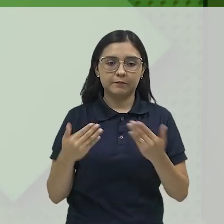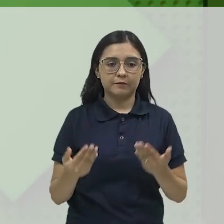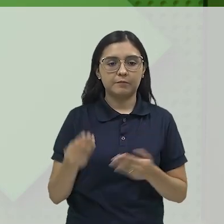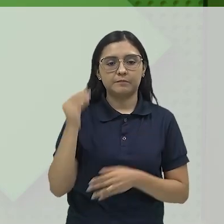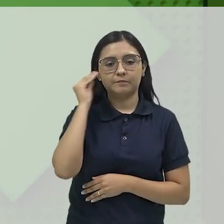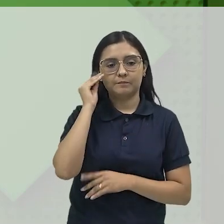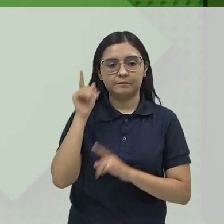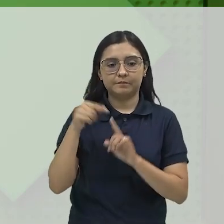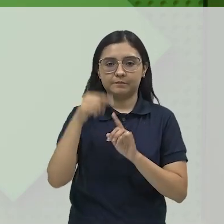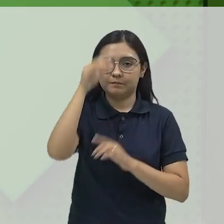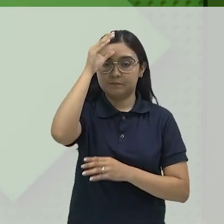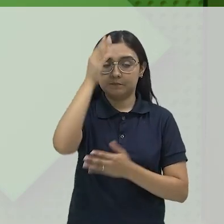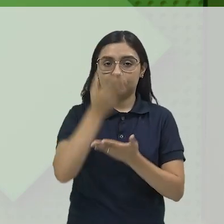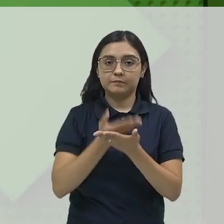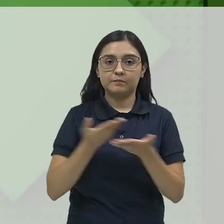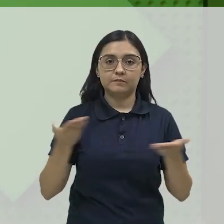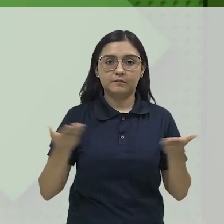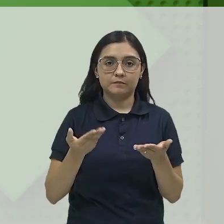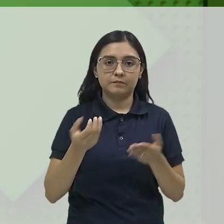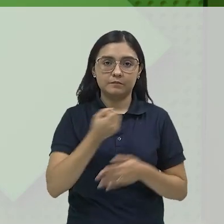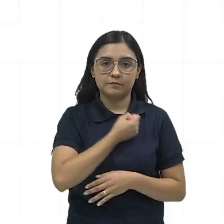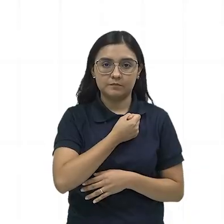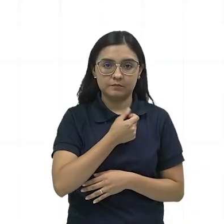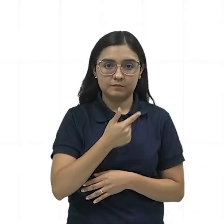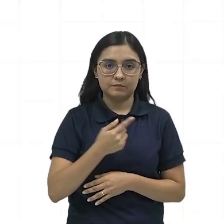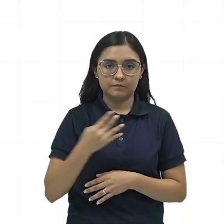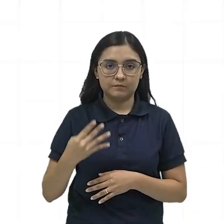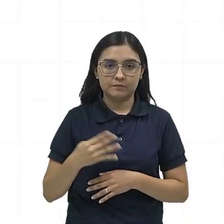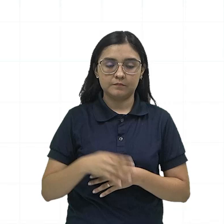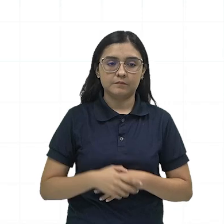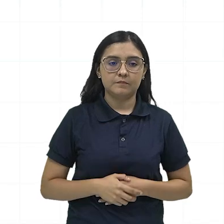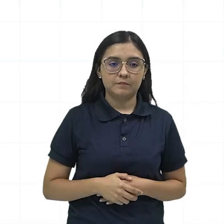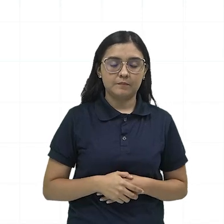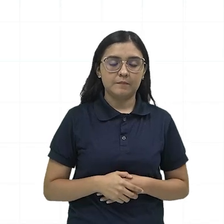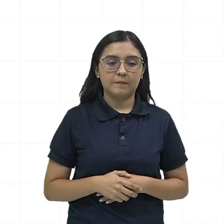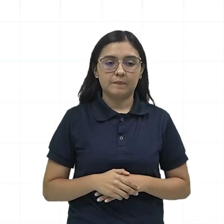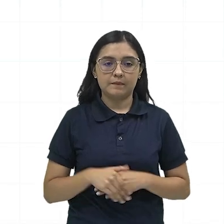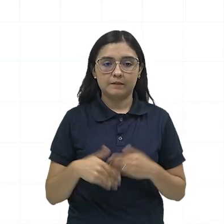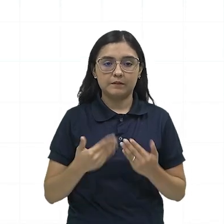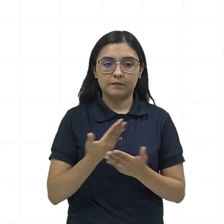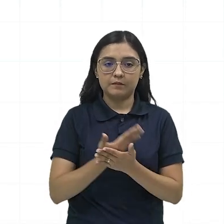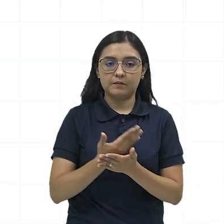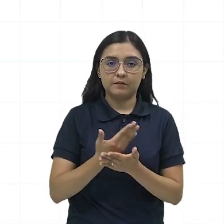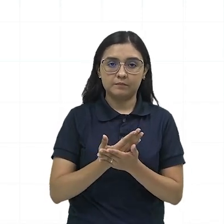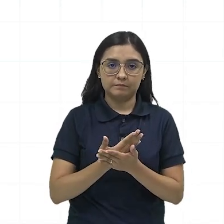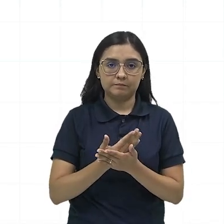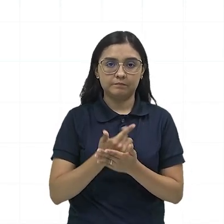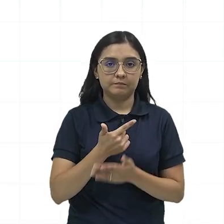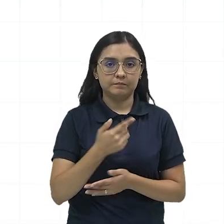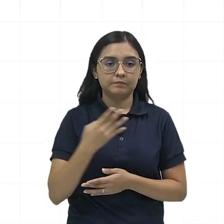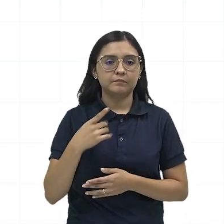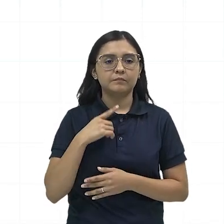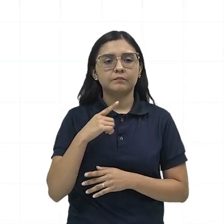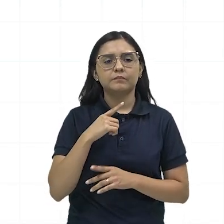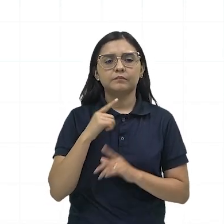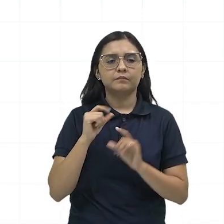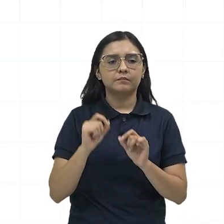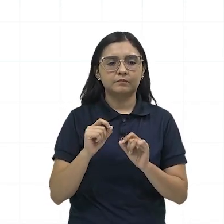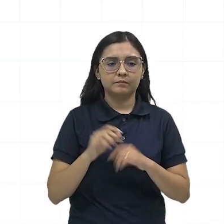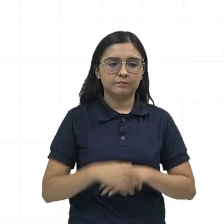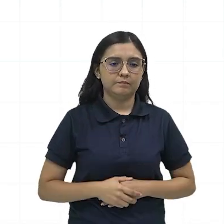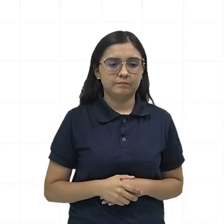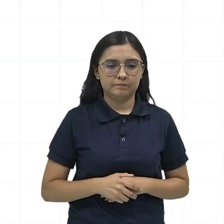objeto de conhecimento da nossa aula de número 24. Na aula 24, teremos aí no objeto de